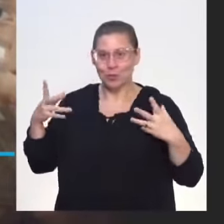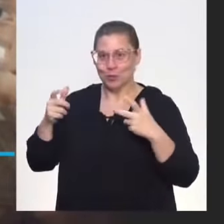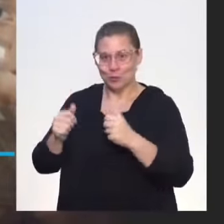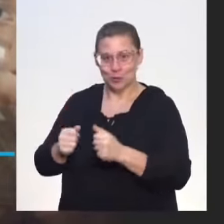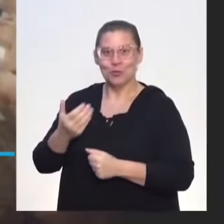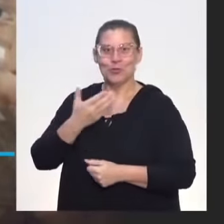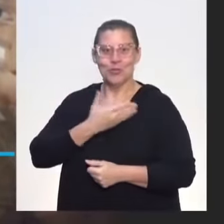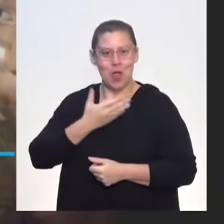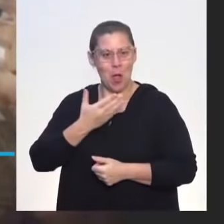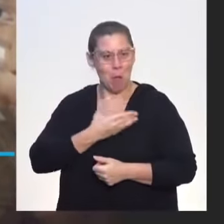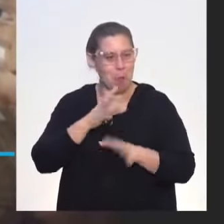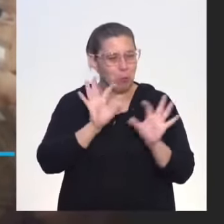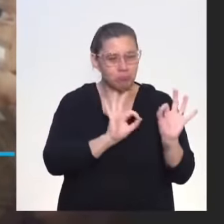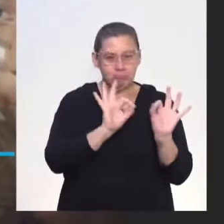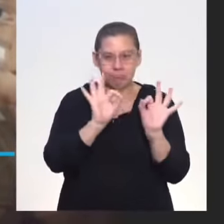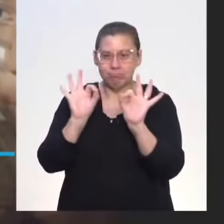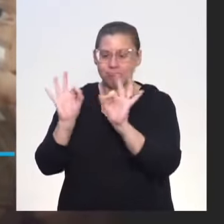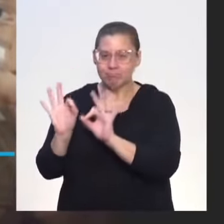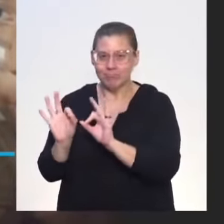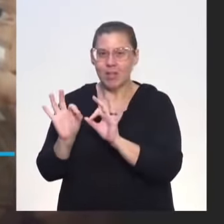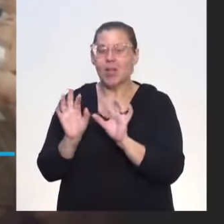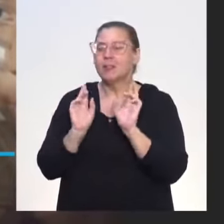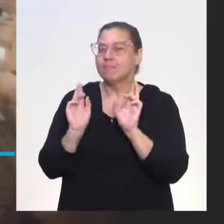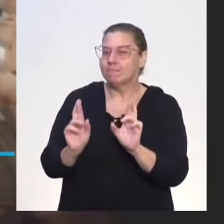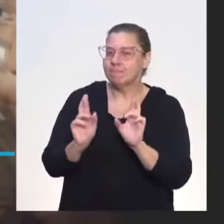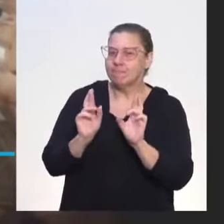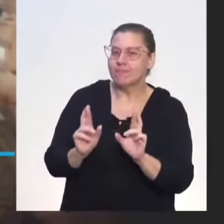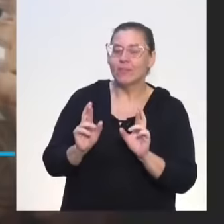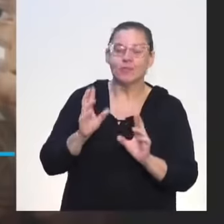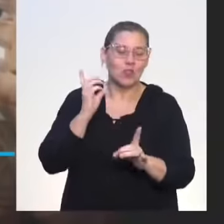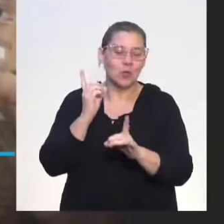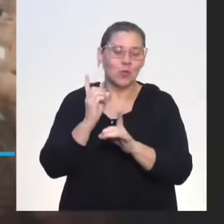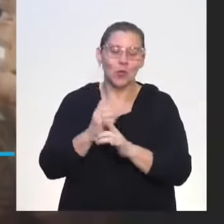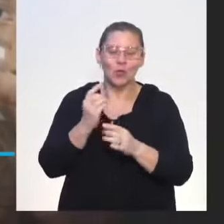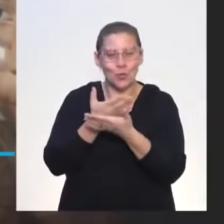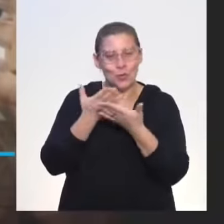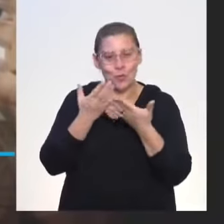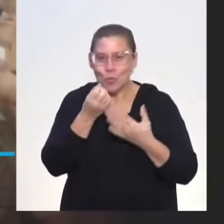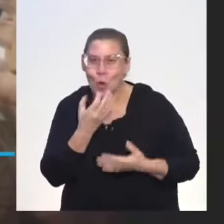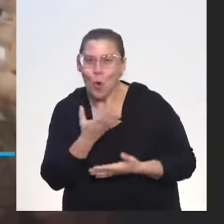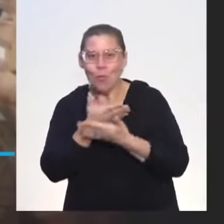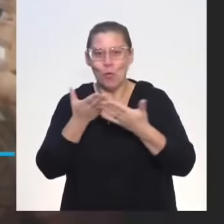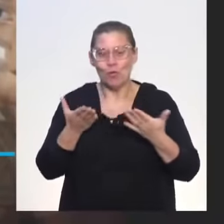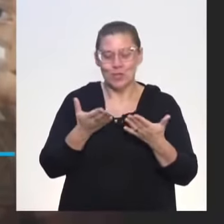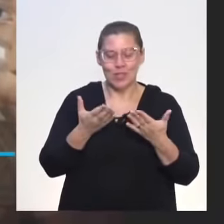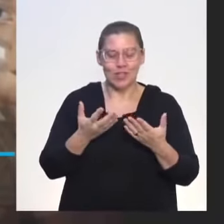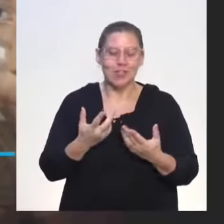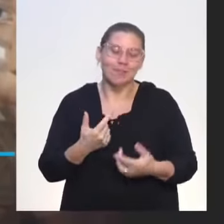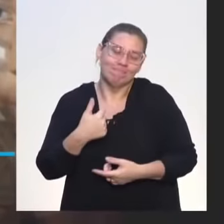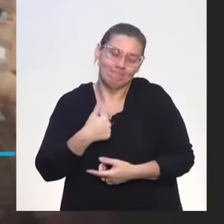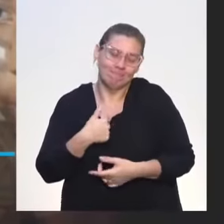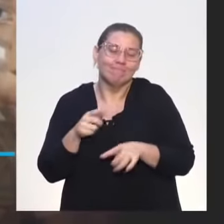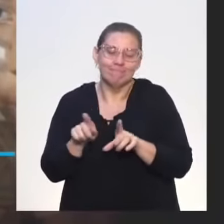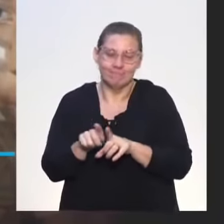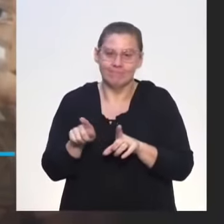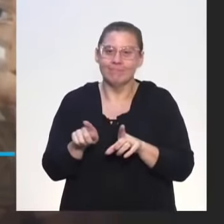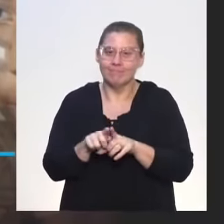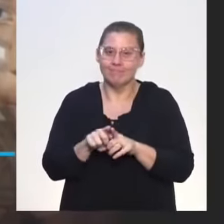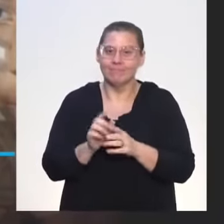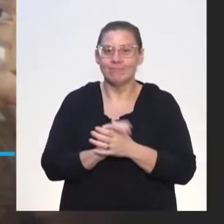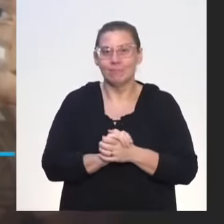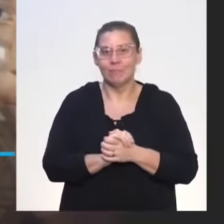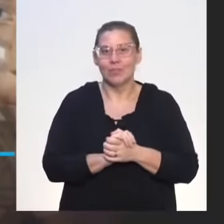meus amiguinhos aqui presentes. Eu espero que este encontro seja tão bom para vocês como vai ser para mim. Né? Então, na